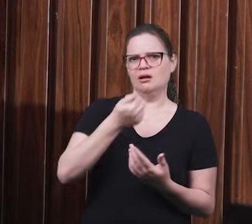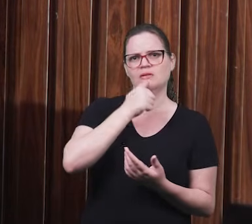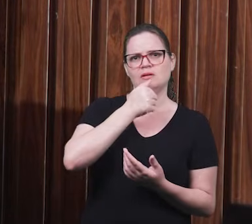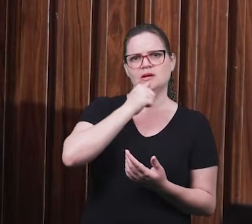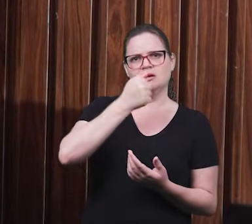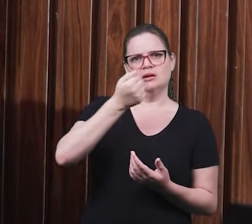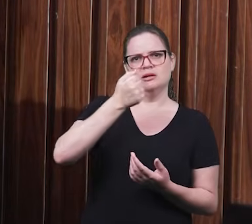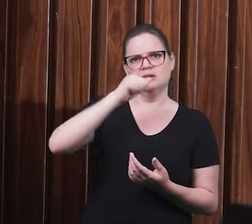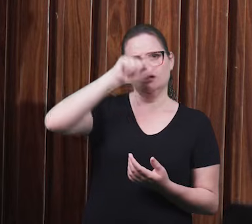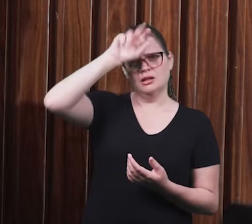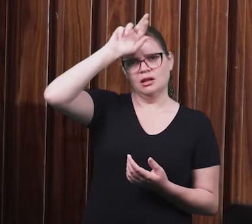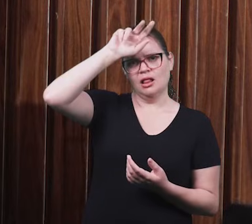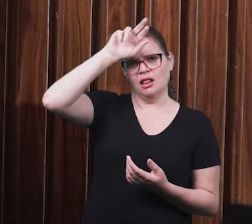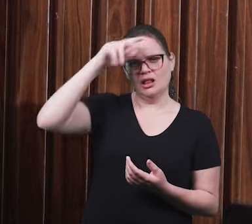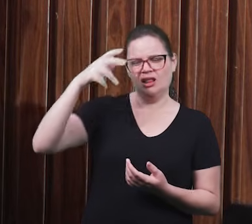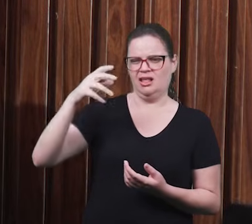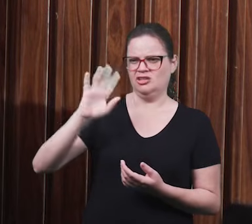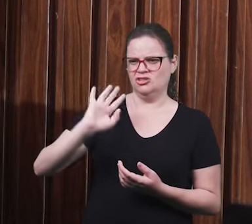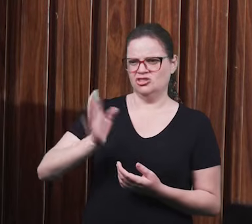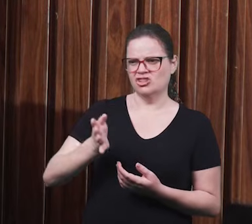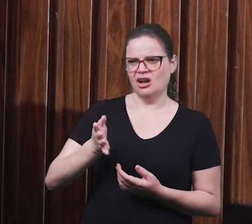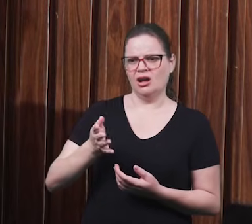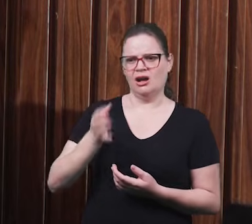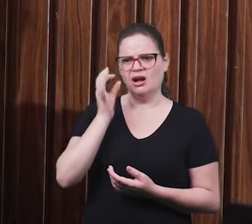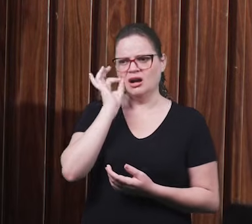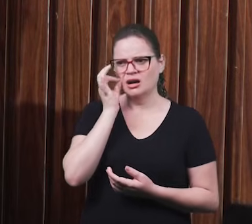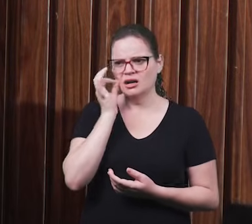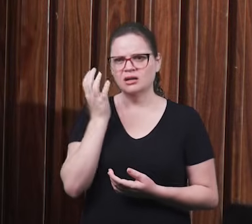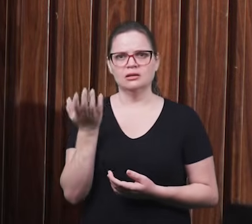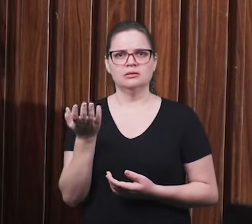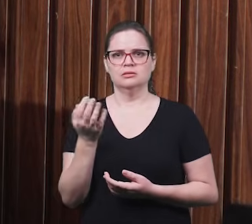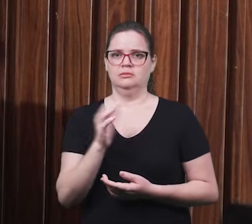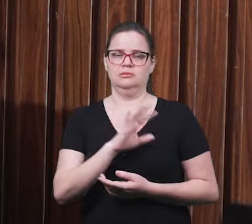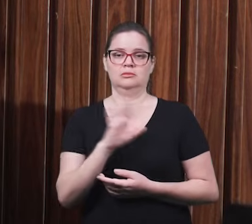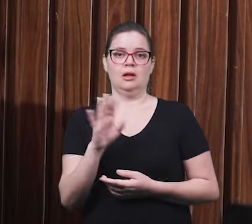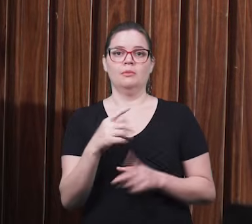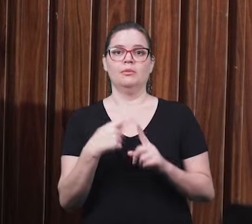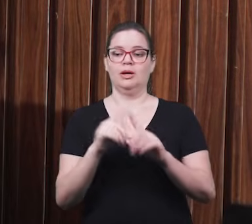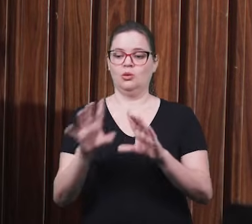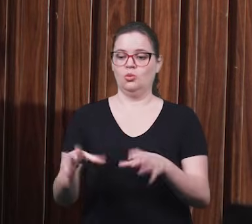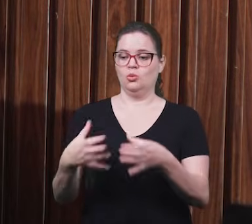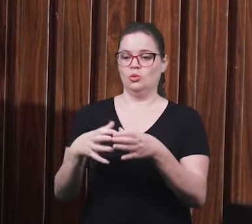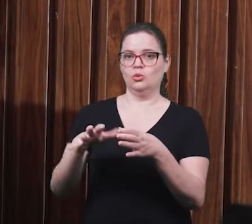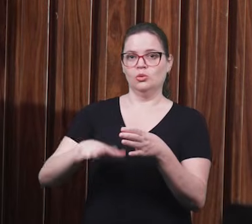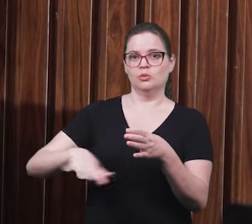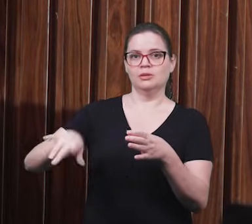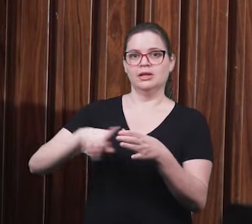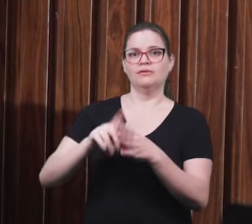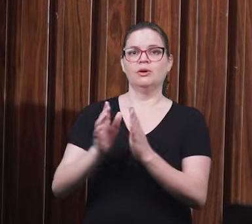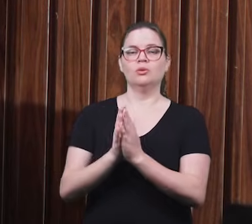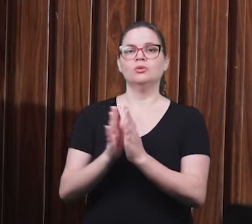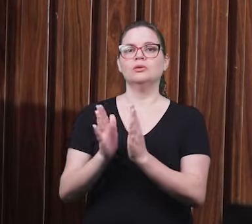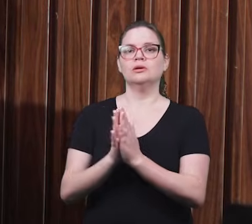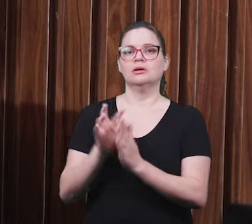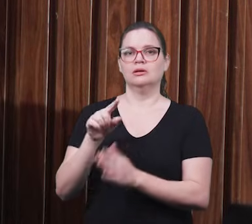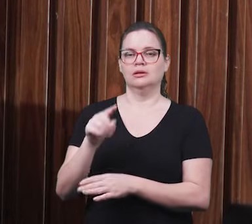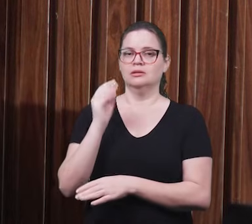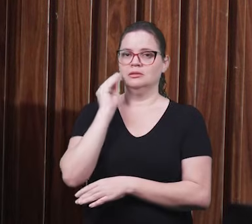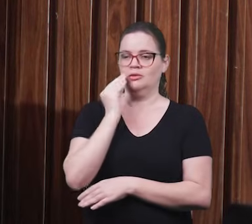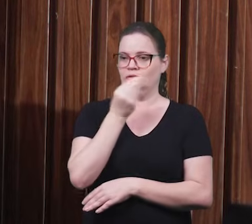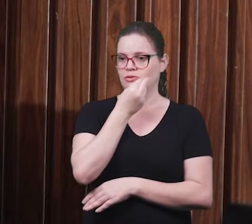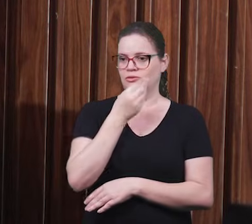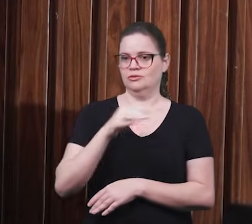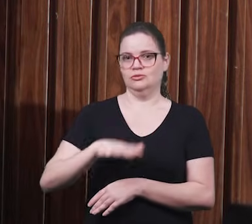isso. Mas se era a terceira hora do dia, naquele momento ali, de certo, aquele grupo lá estava orando,